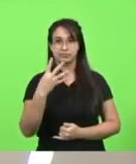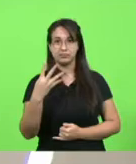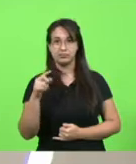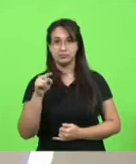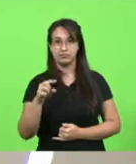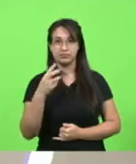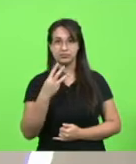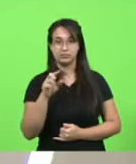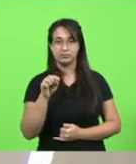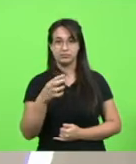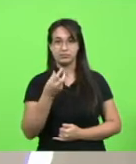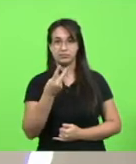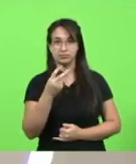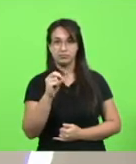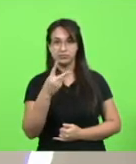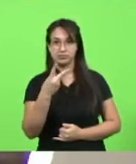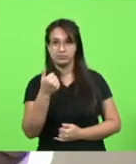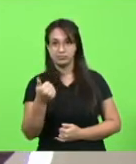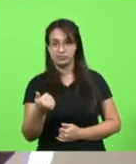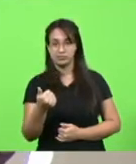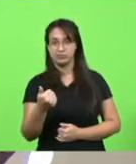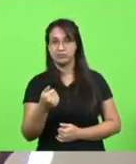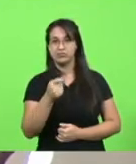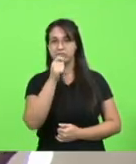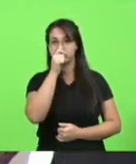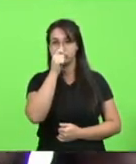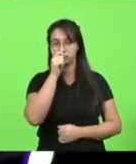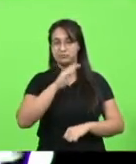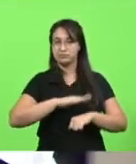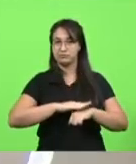294.3 2021, autor deputado João Amin,